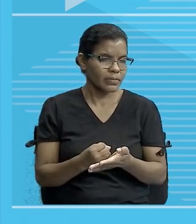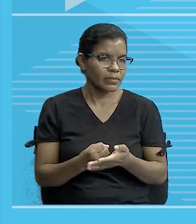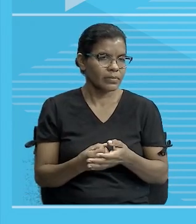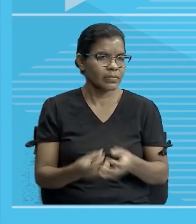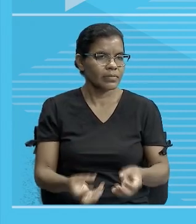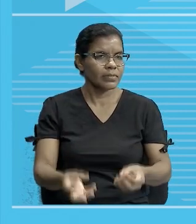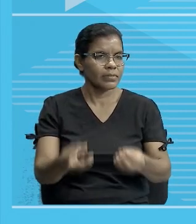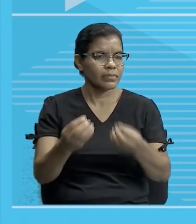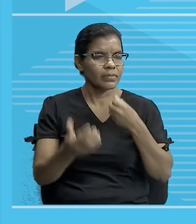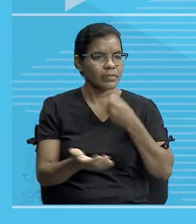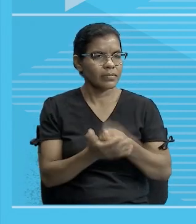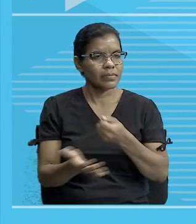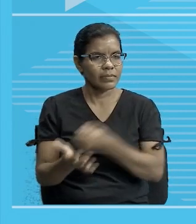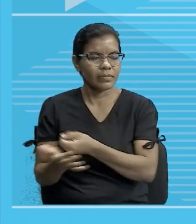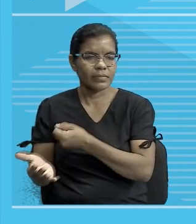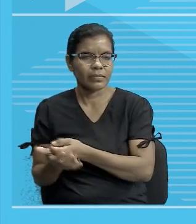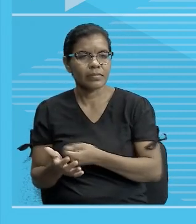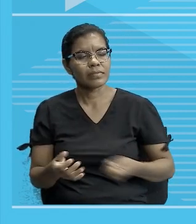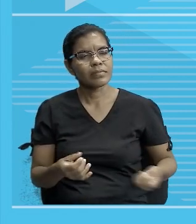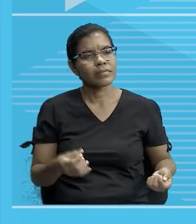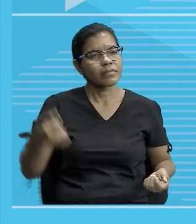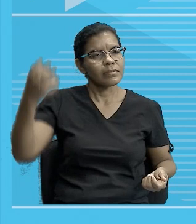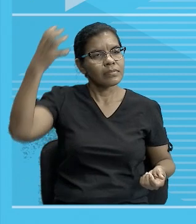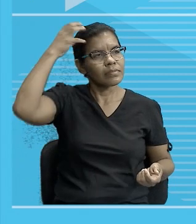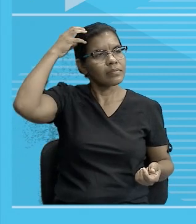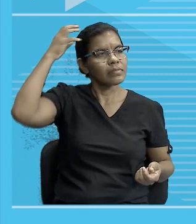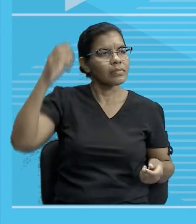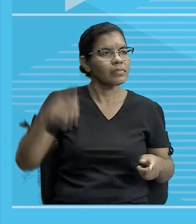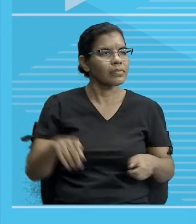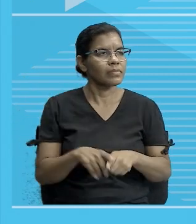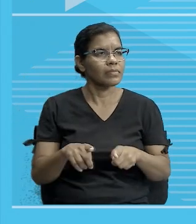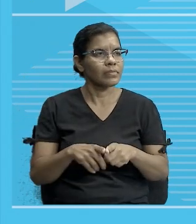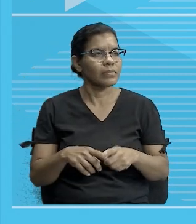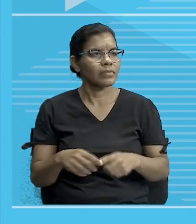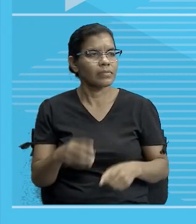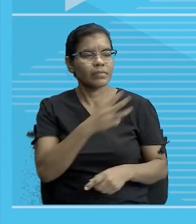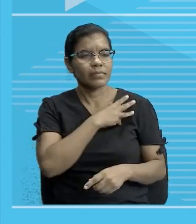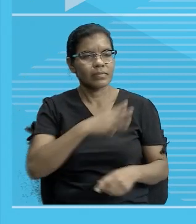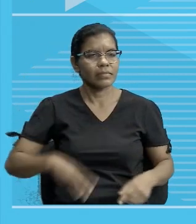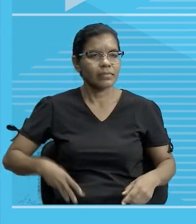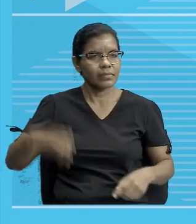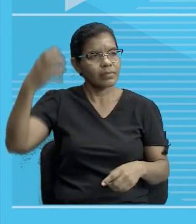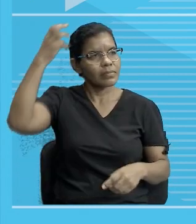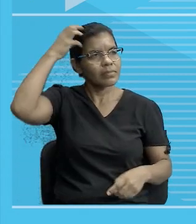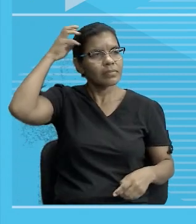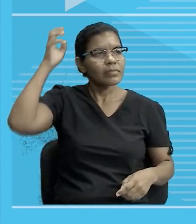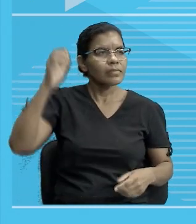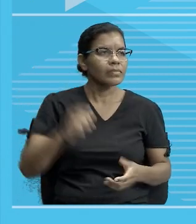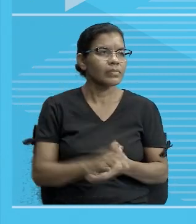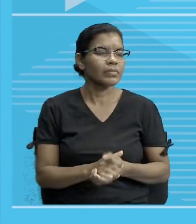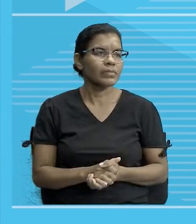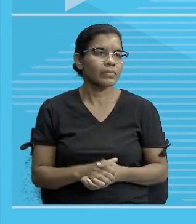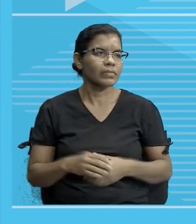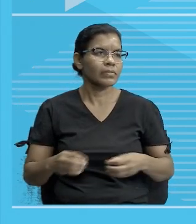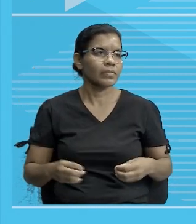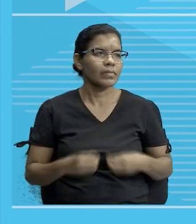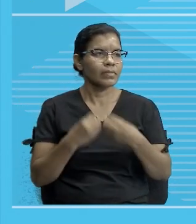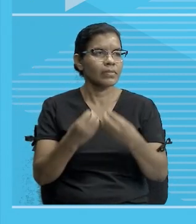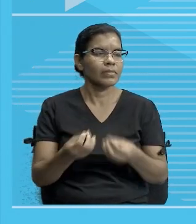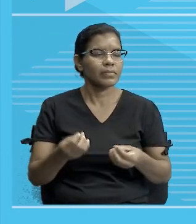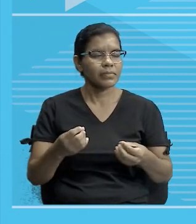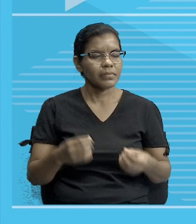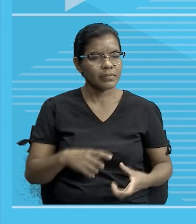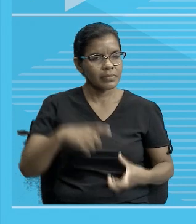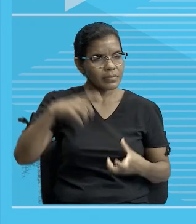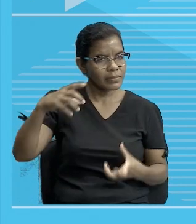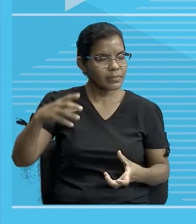da nobreza, está aqui os membros da igreja e dos nobres, eles estão levando o saco cheio